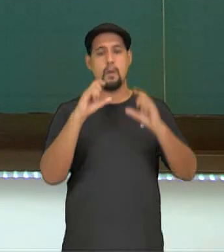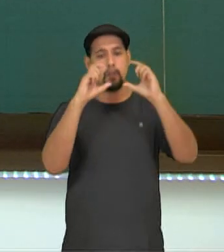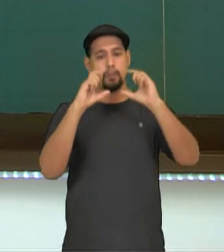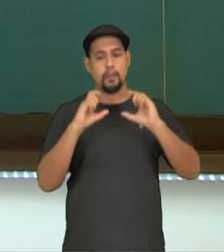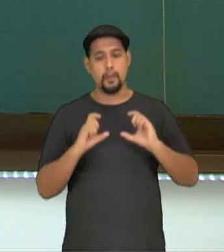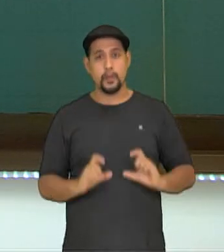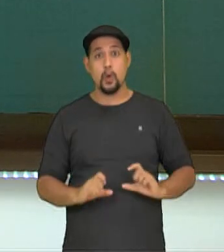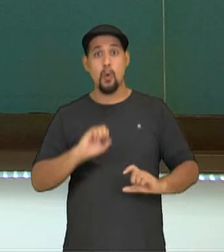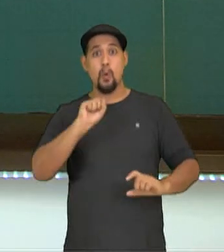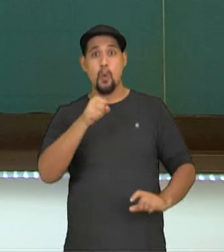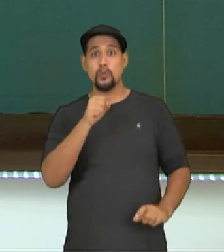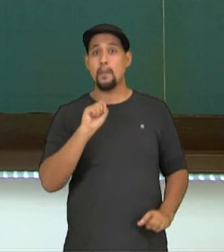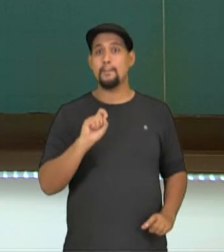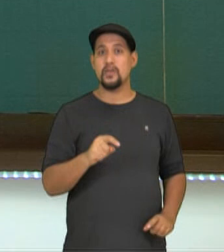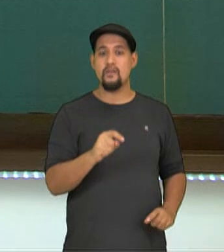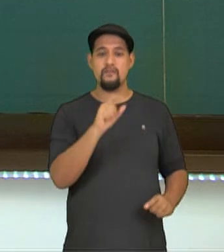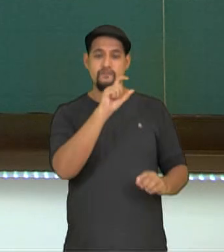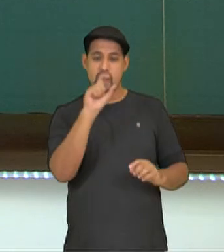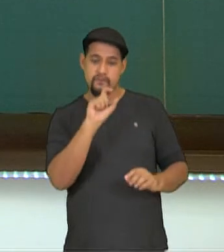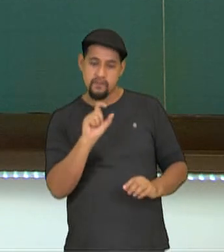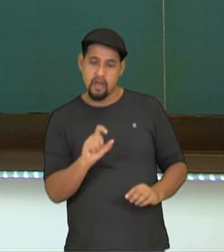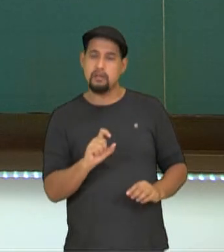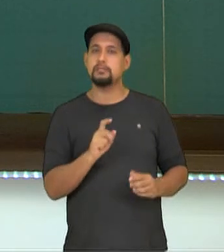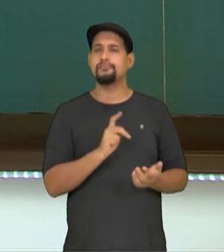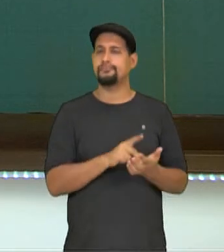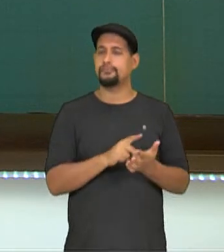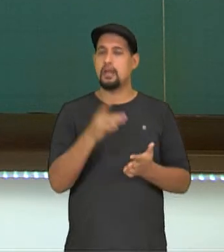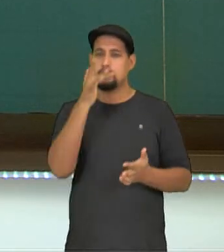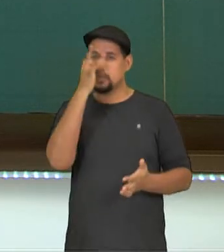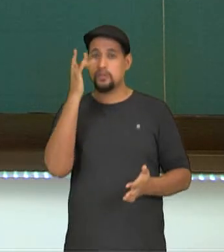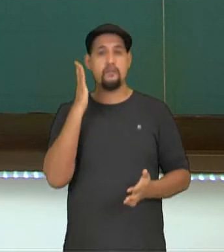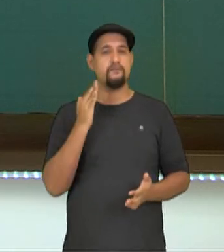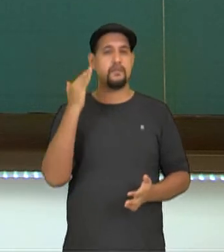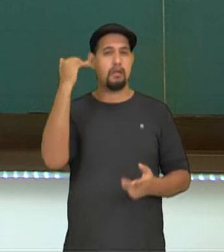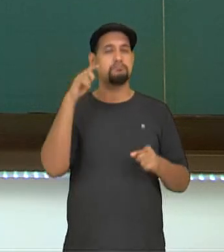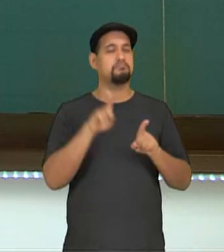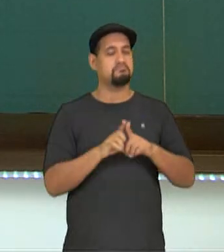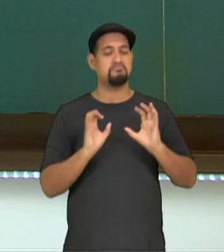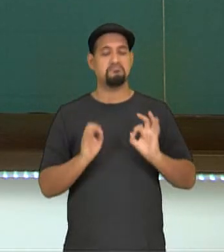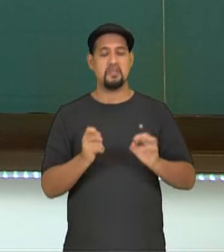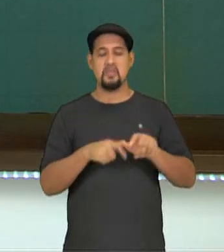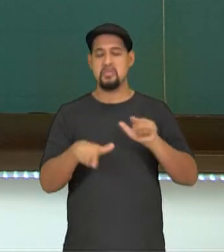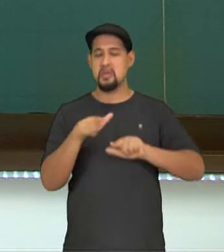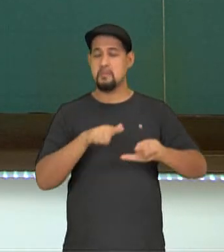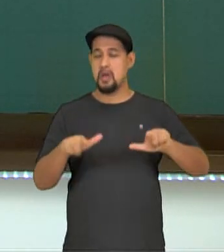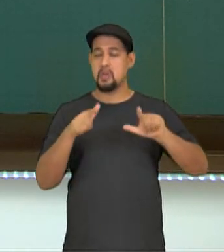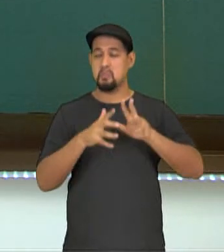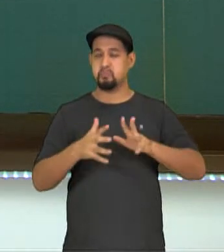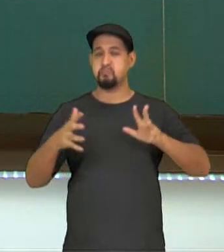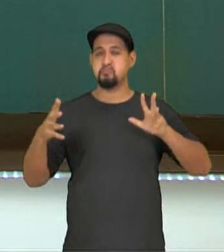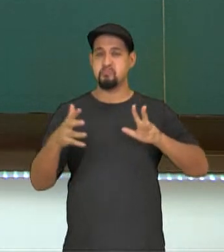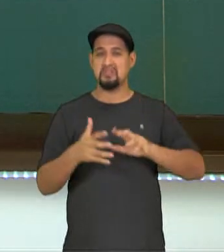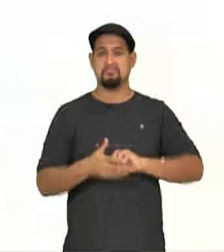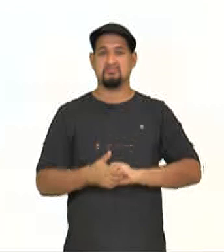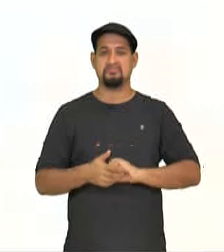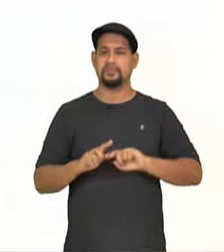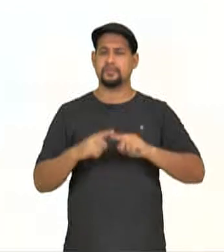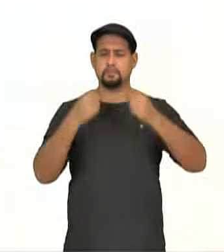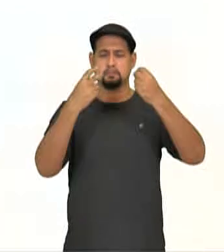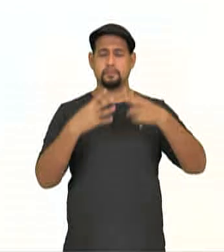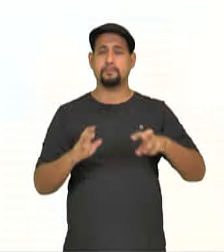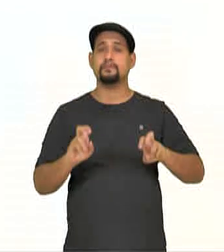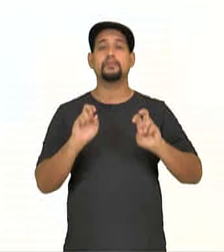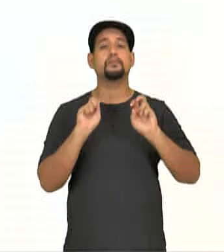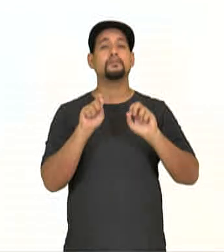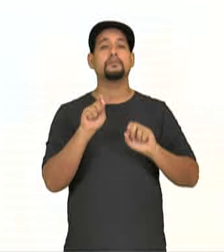mais de 8000 versos. Então, realmente, um autor gigante e uma obra gigante. Vamos falar